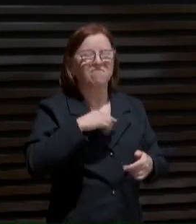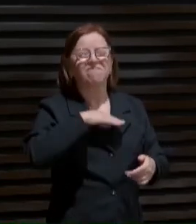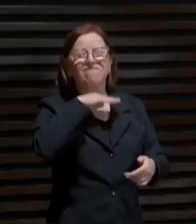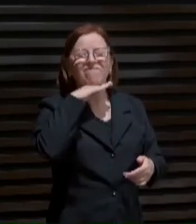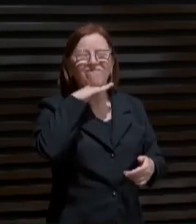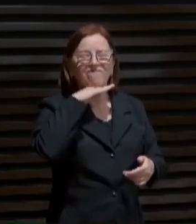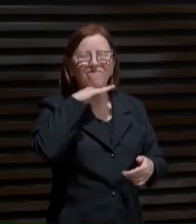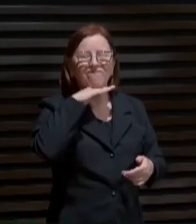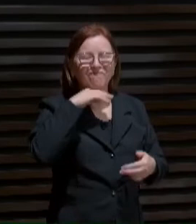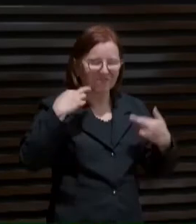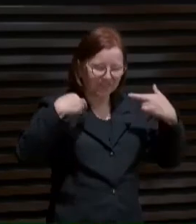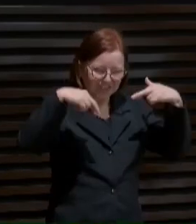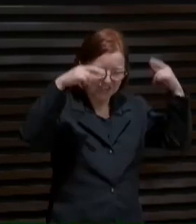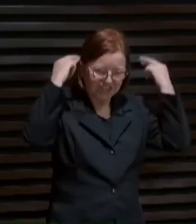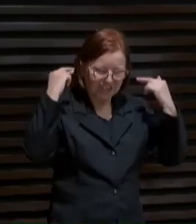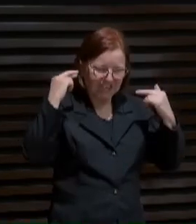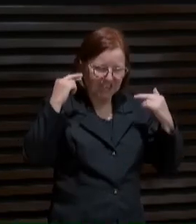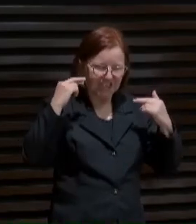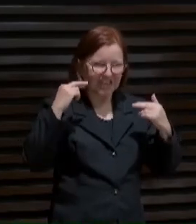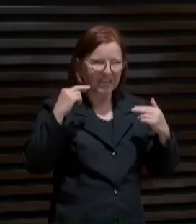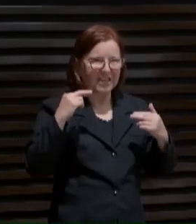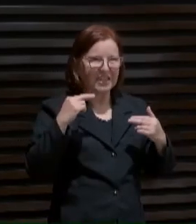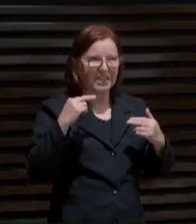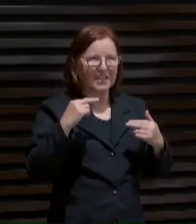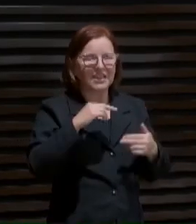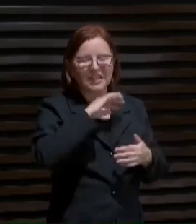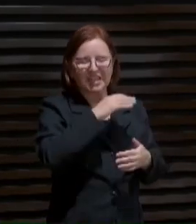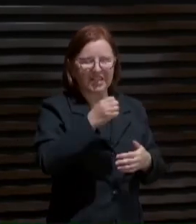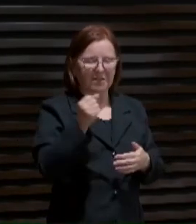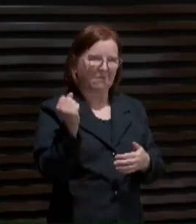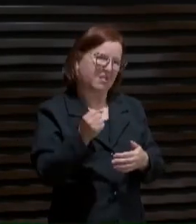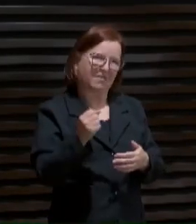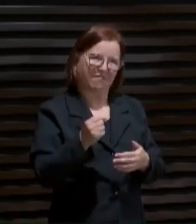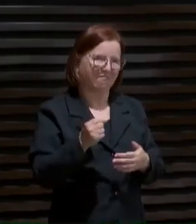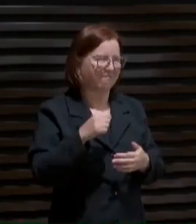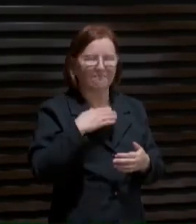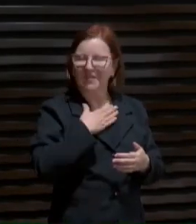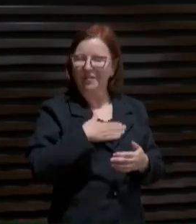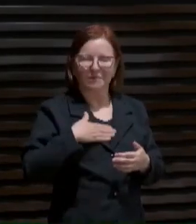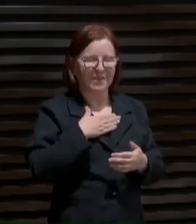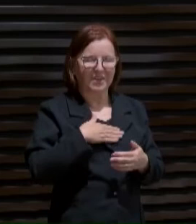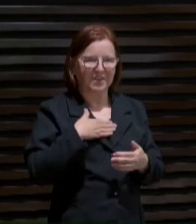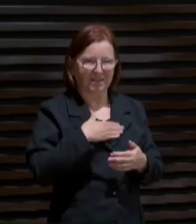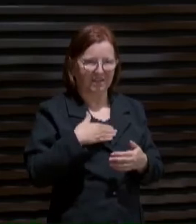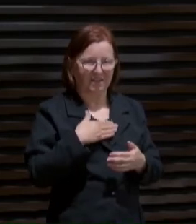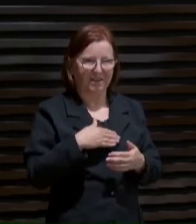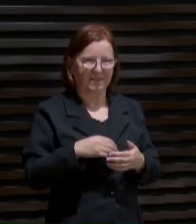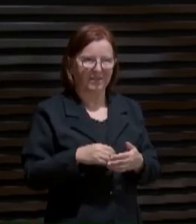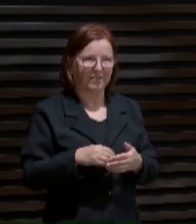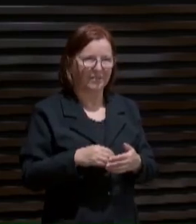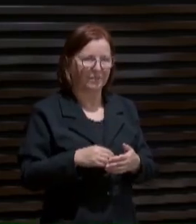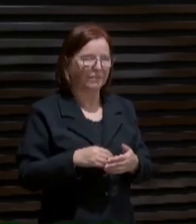e não me agrado do sangue de novilhos nem de Cordeiros nem de bodes e você pode perguntar mas